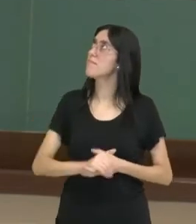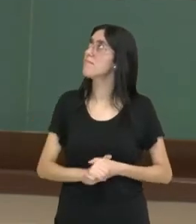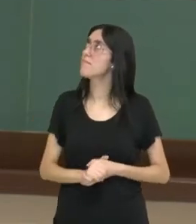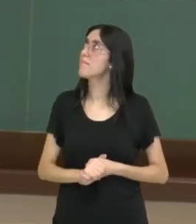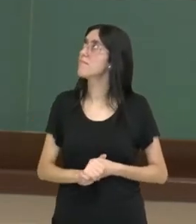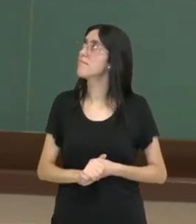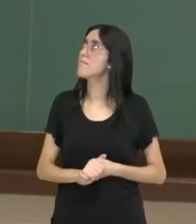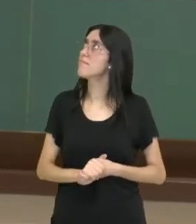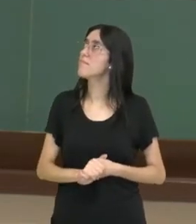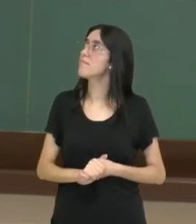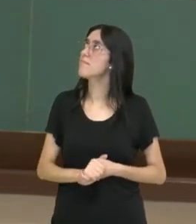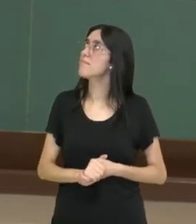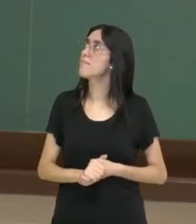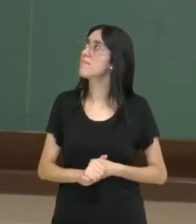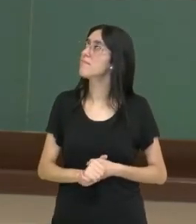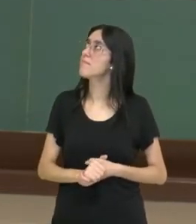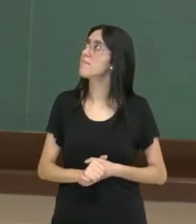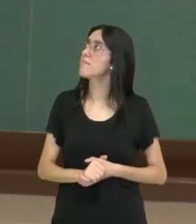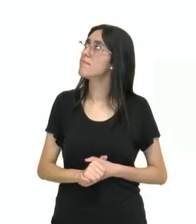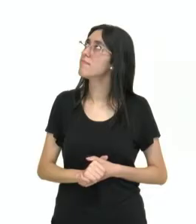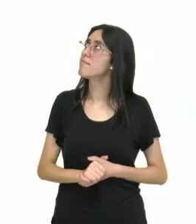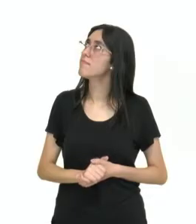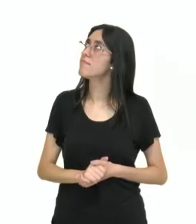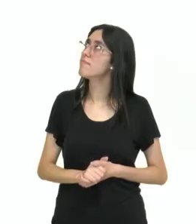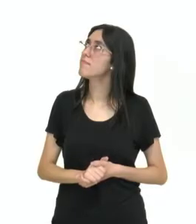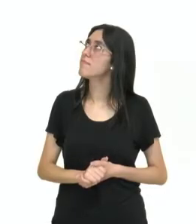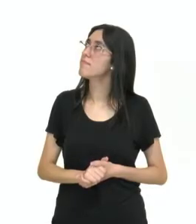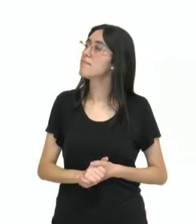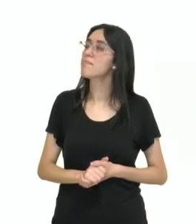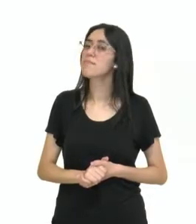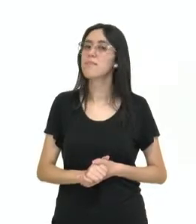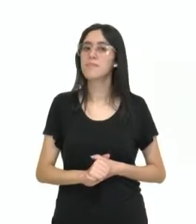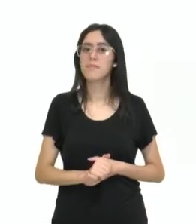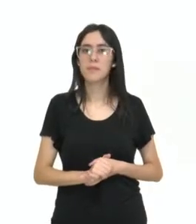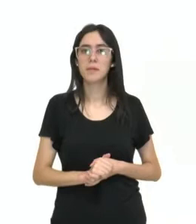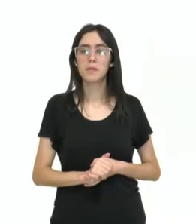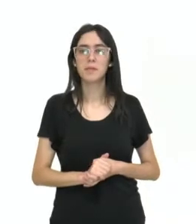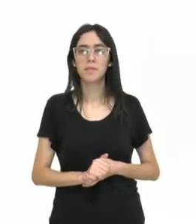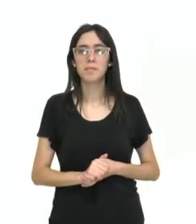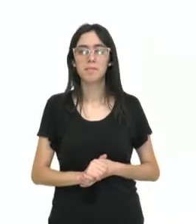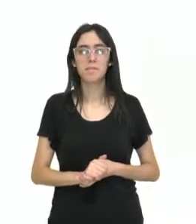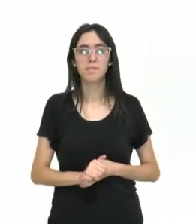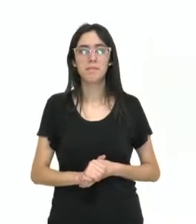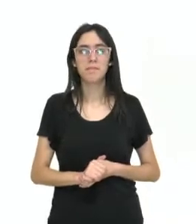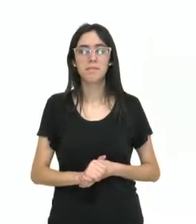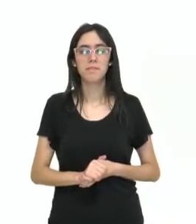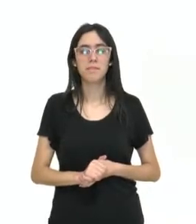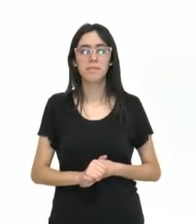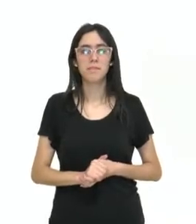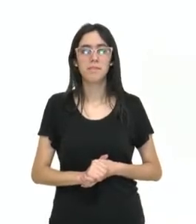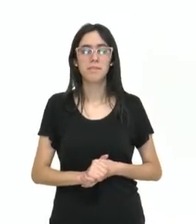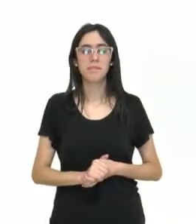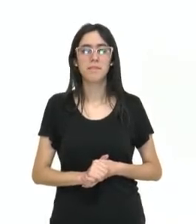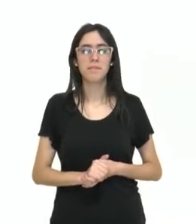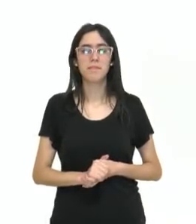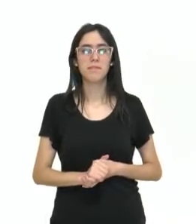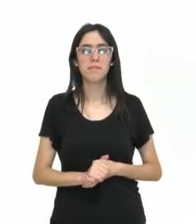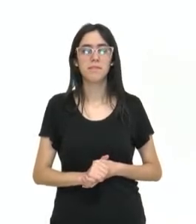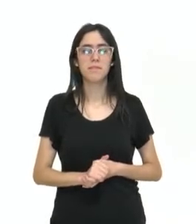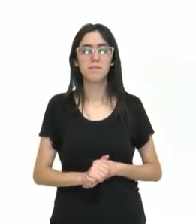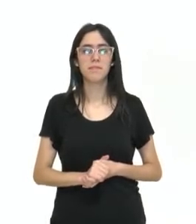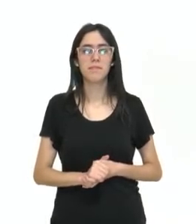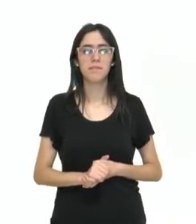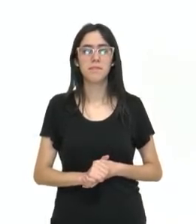no, sigue. Les gustan la fiesta, bailar y beber, en general aprecian todos los placeres como